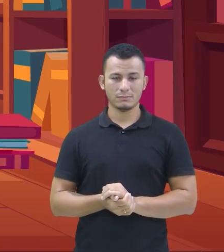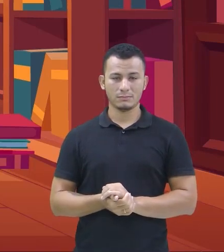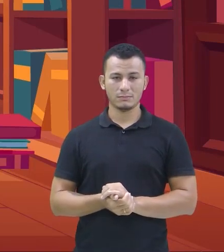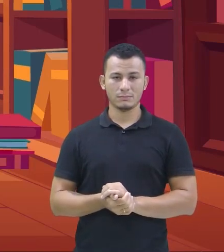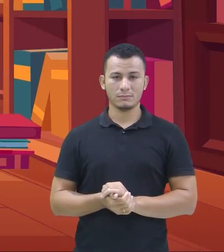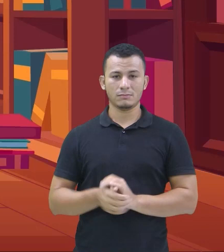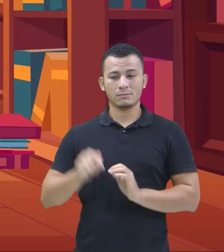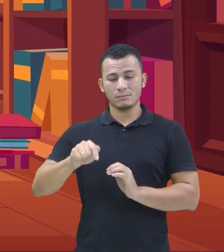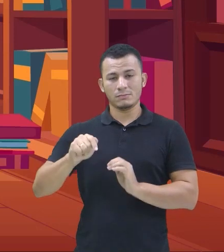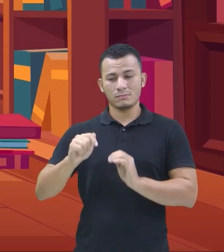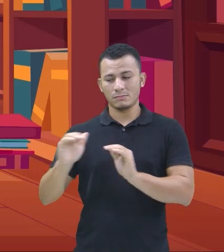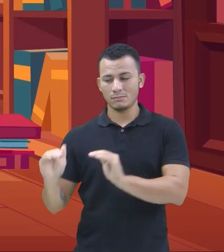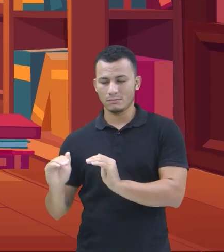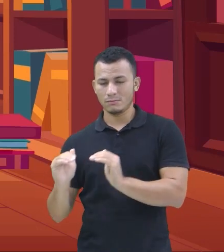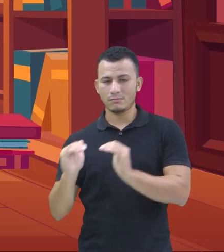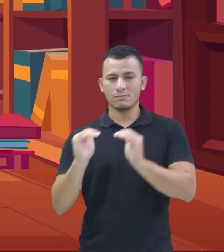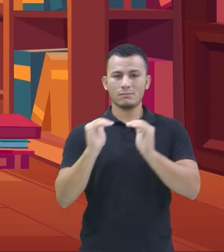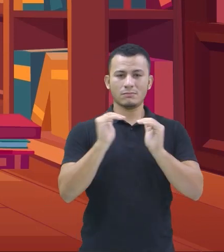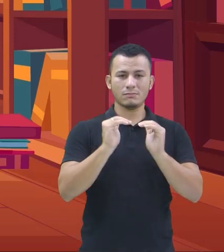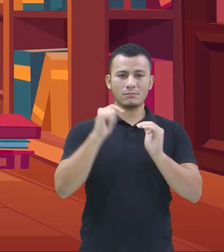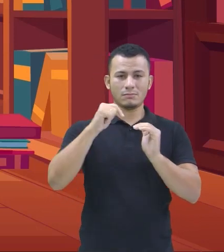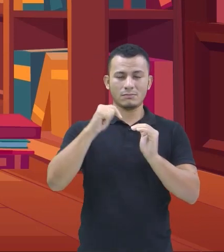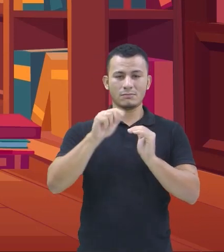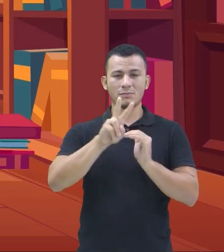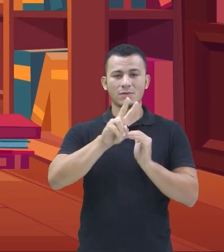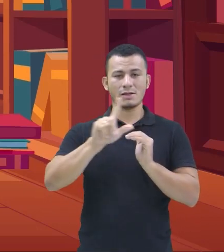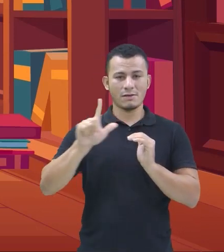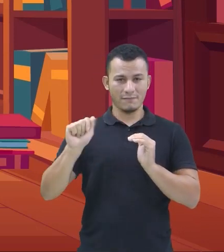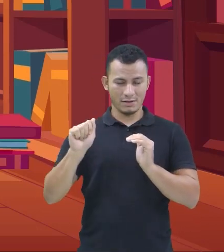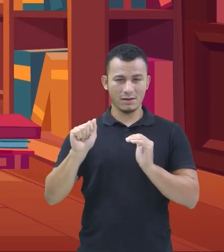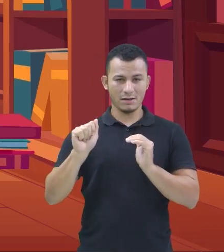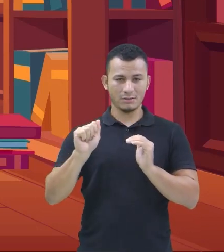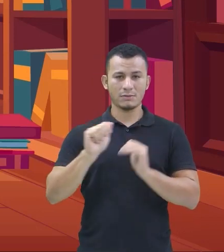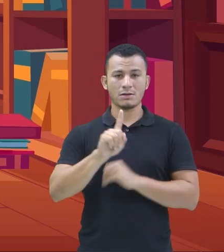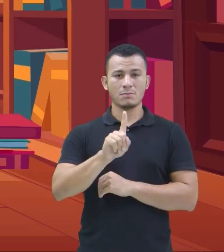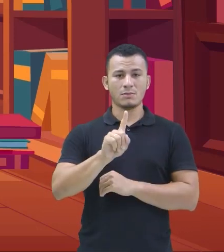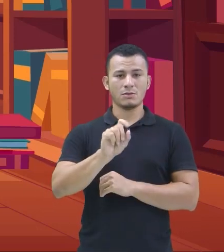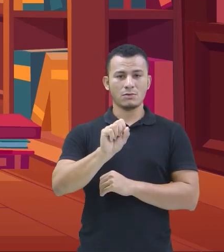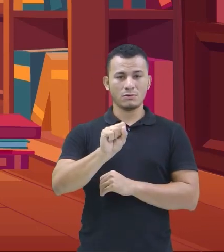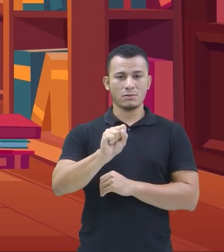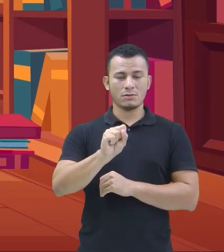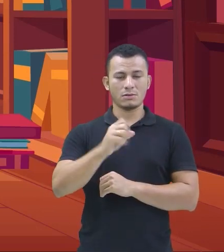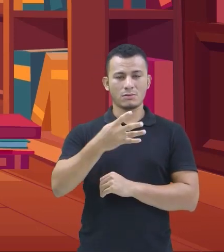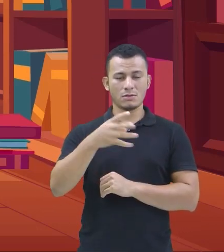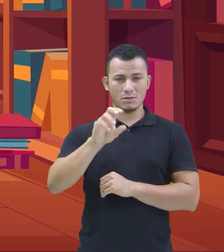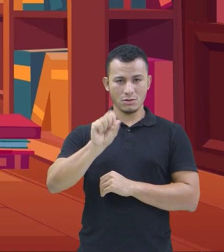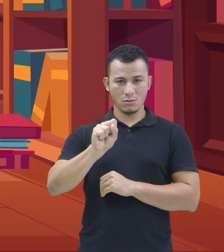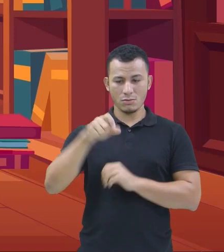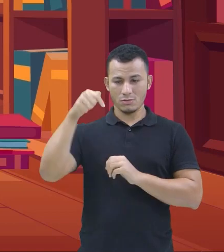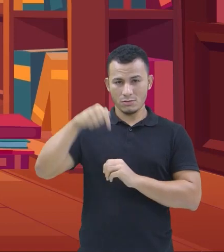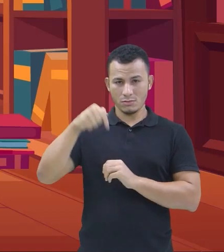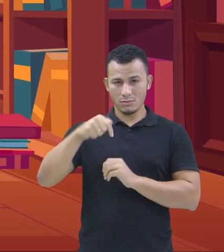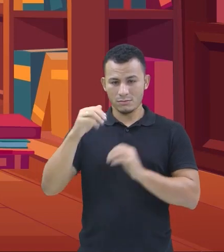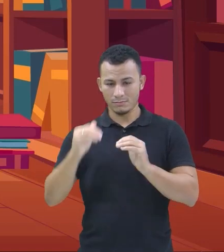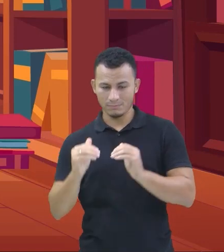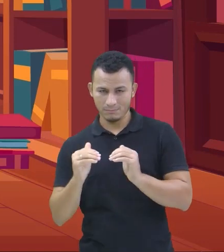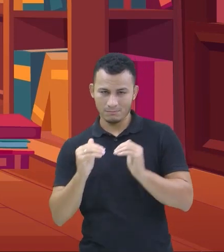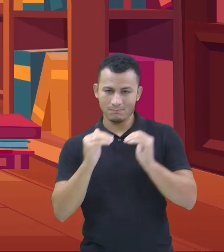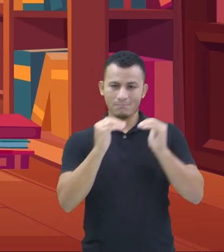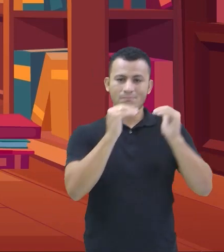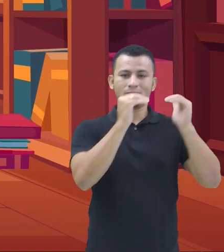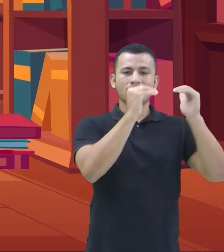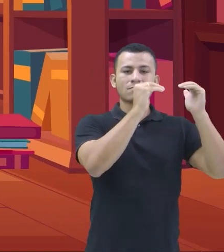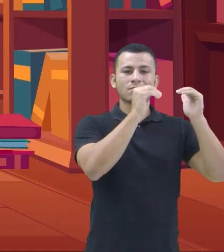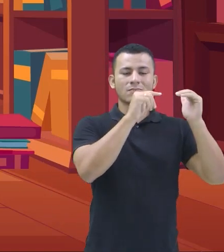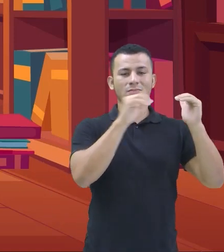o vilarejo foi elevado à categoria de vila. E em 1848, a Vila da Barra foi elevada à categoria